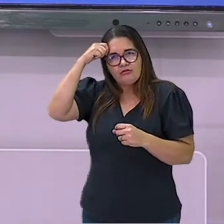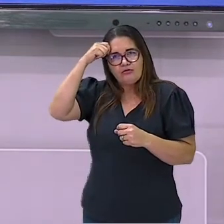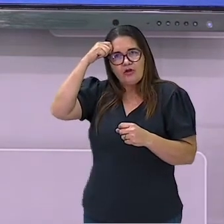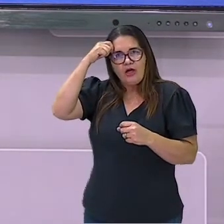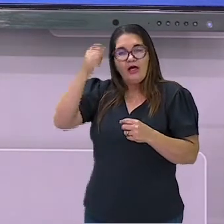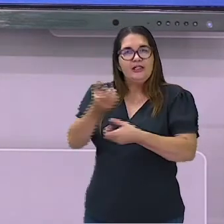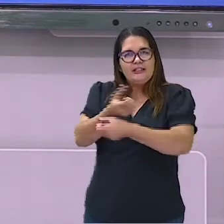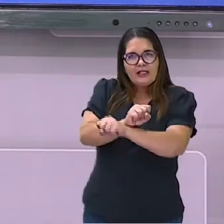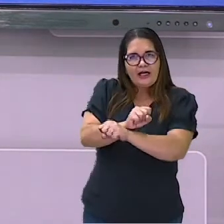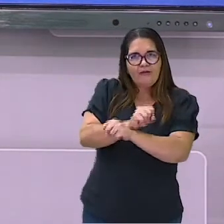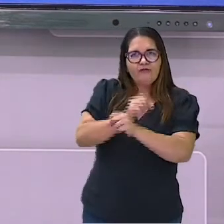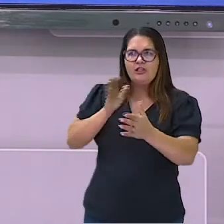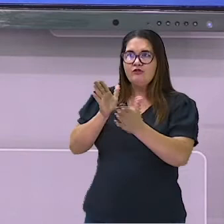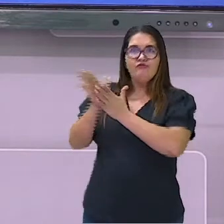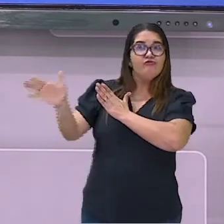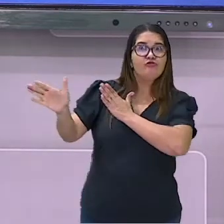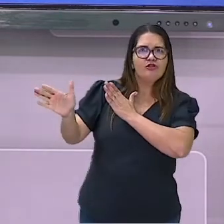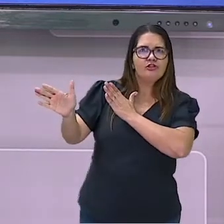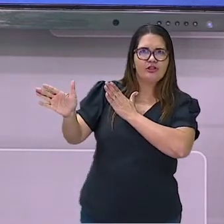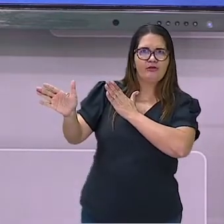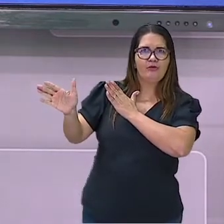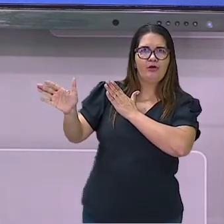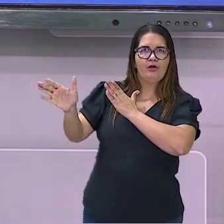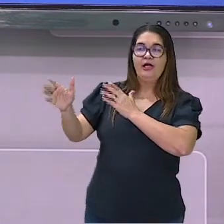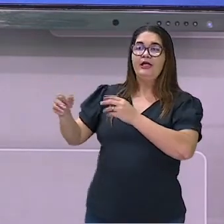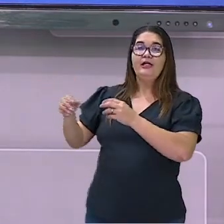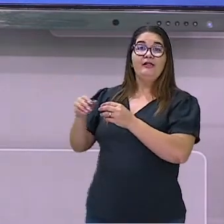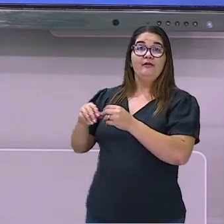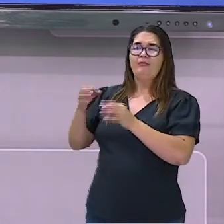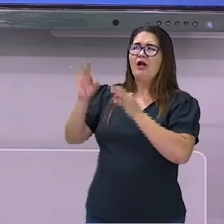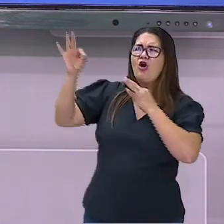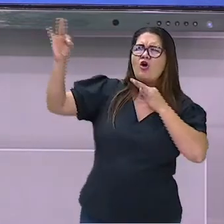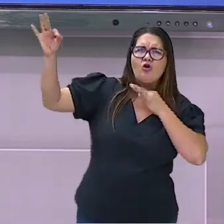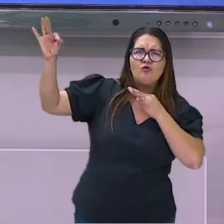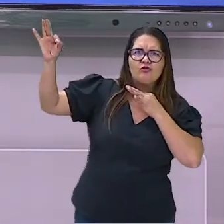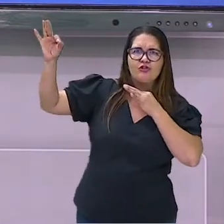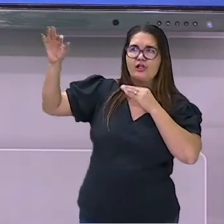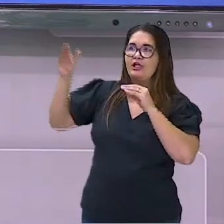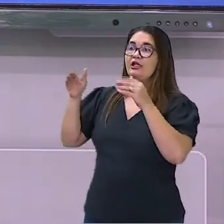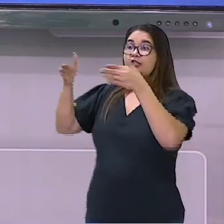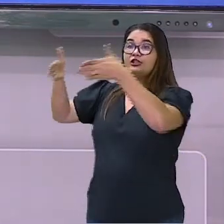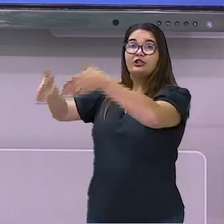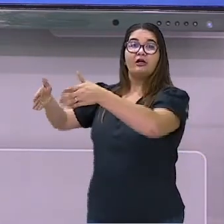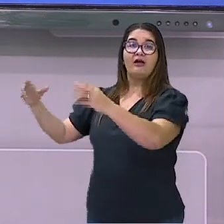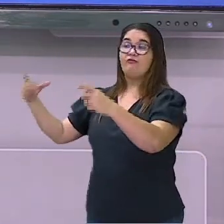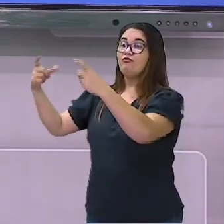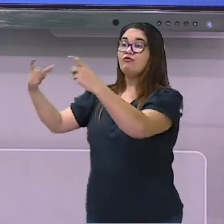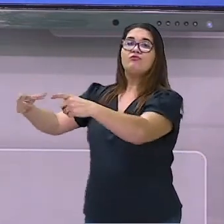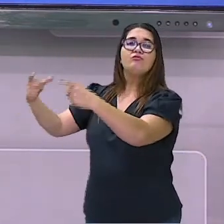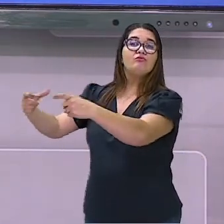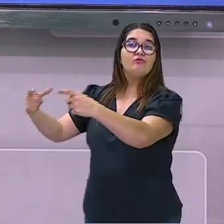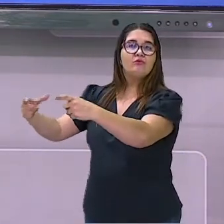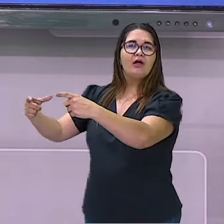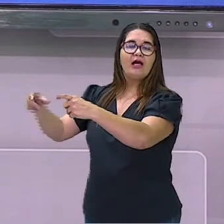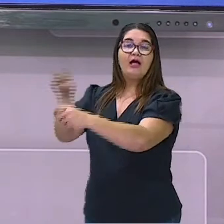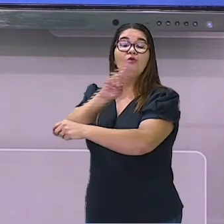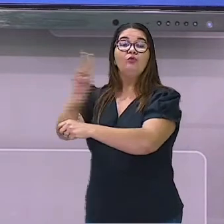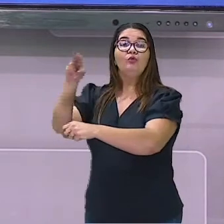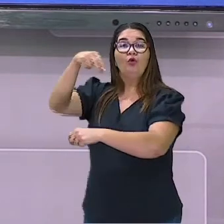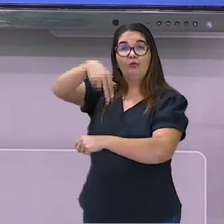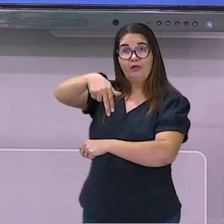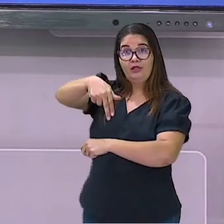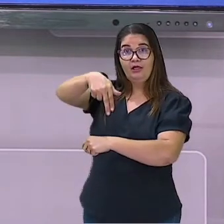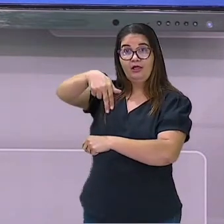Senhor era uma empreitada muito difícil. Assim que a ausência dos cativos era notada,